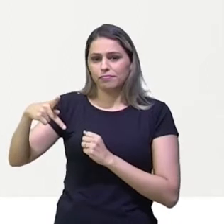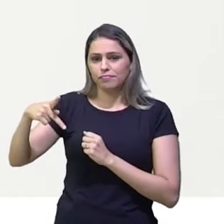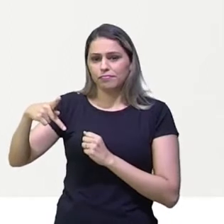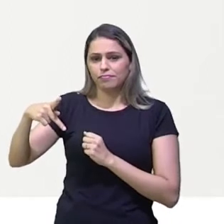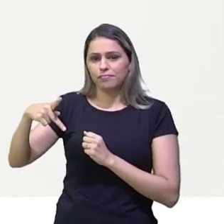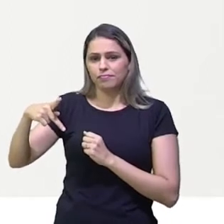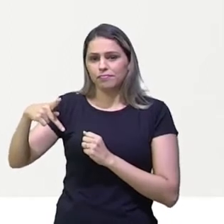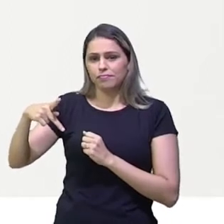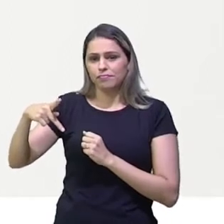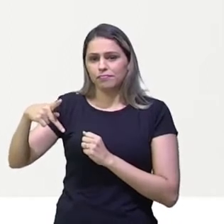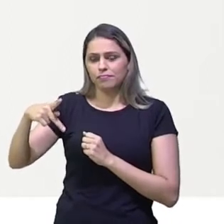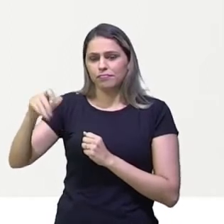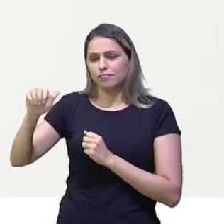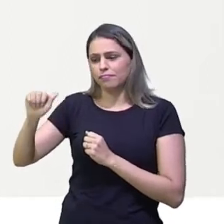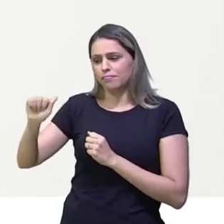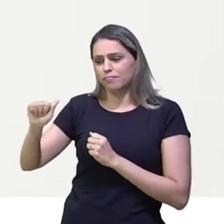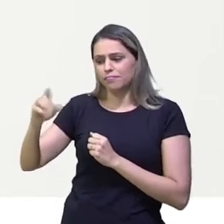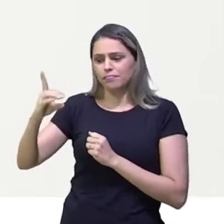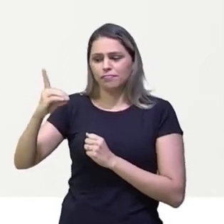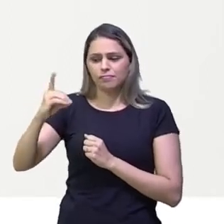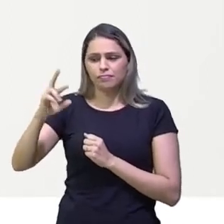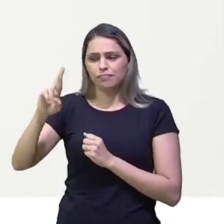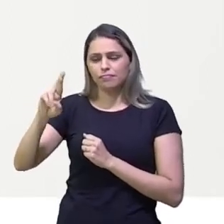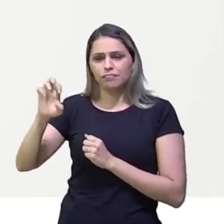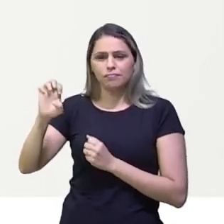comigo. Padre,